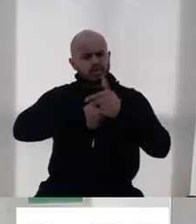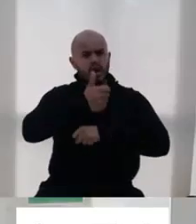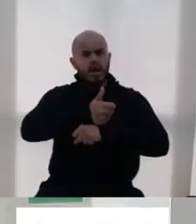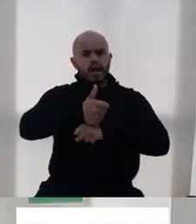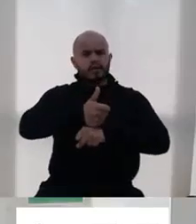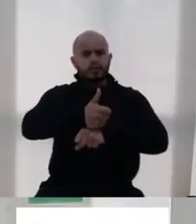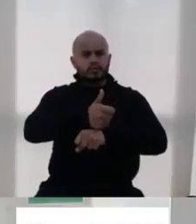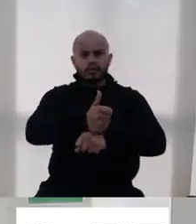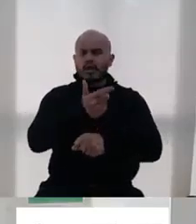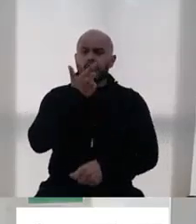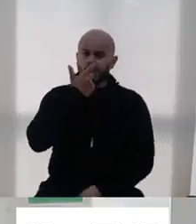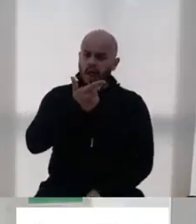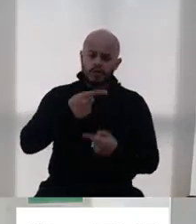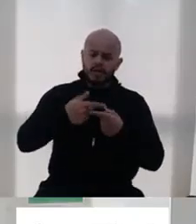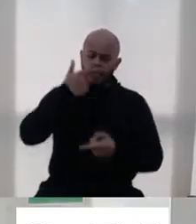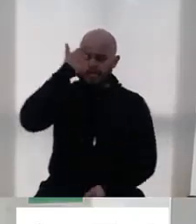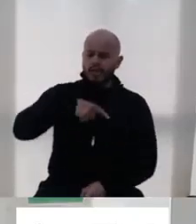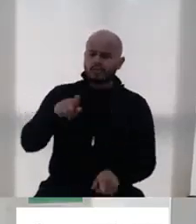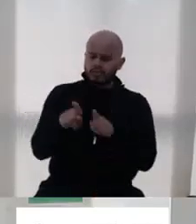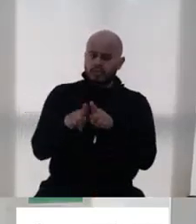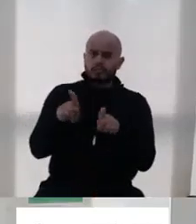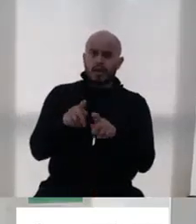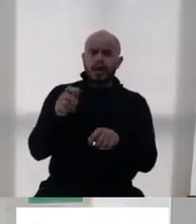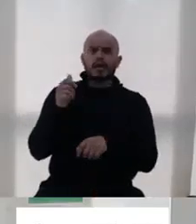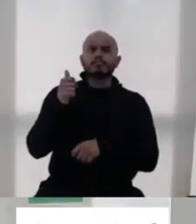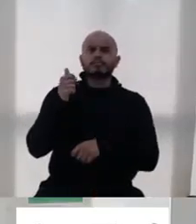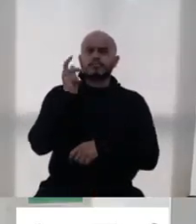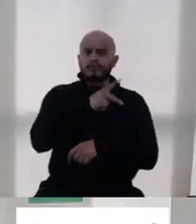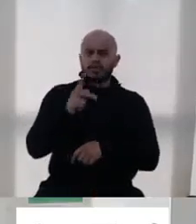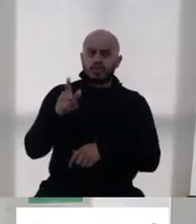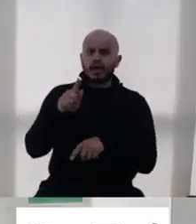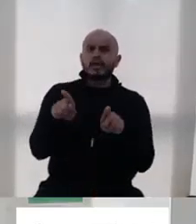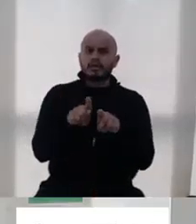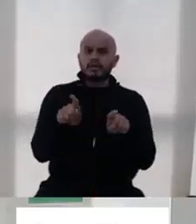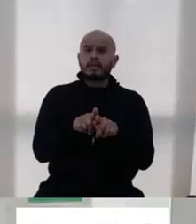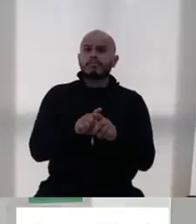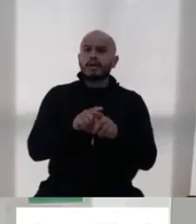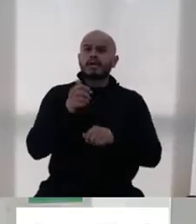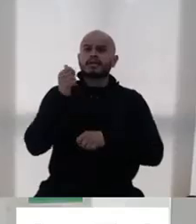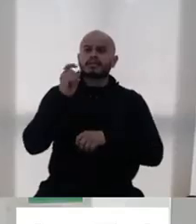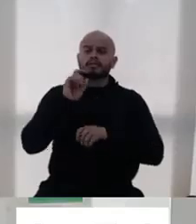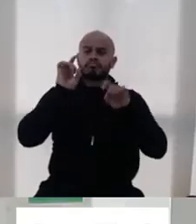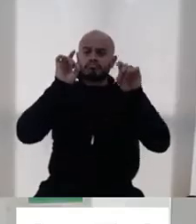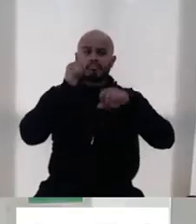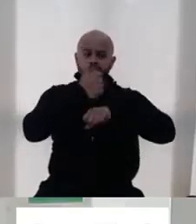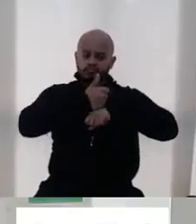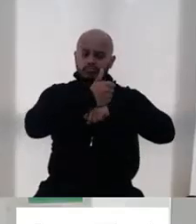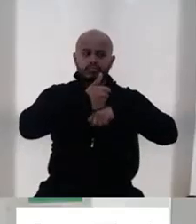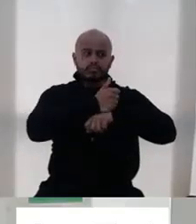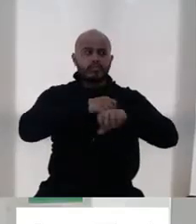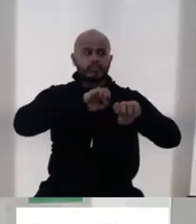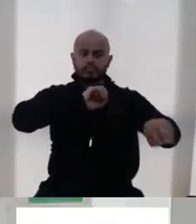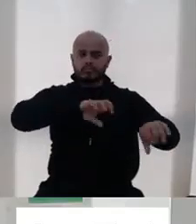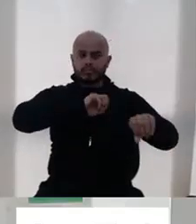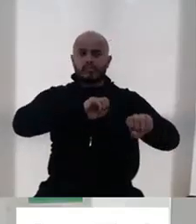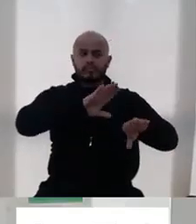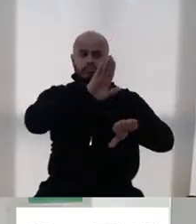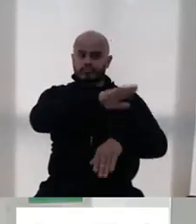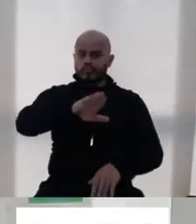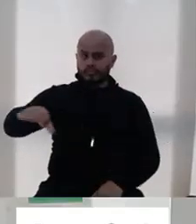eu fui professora, sou especializada em educação infantil e dei aula. E foi uma